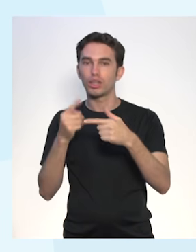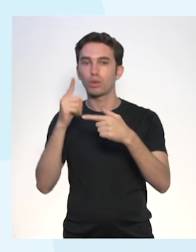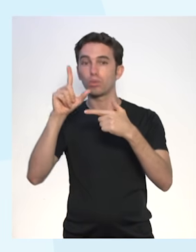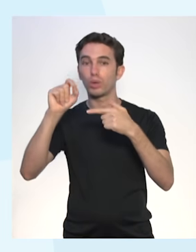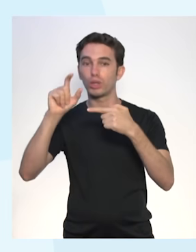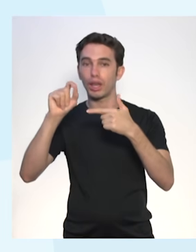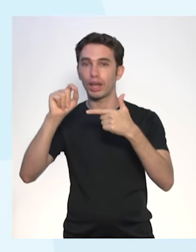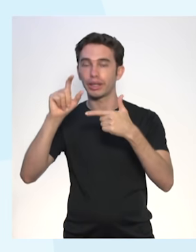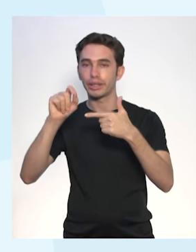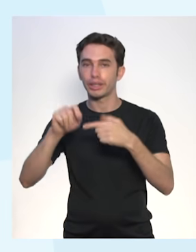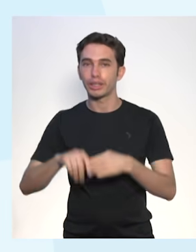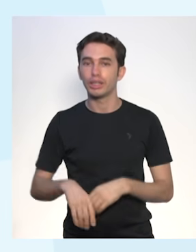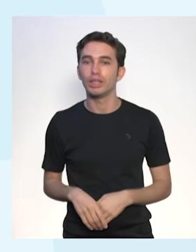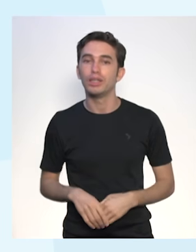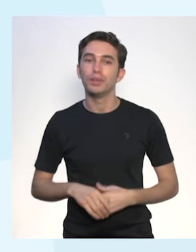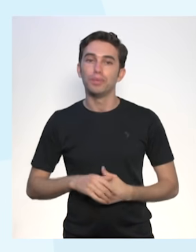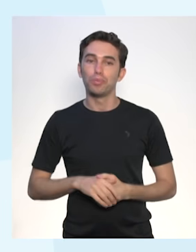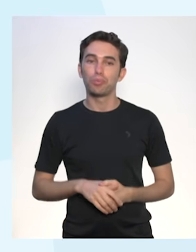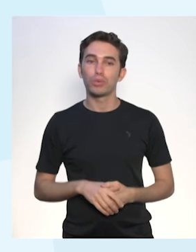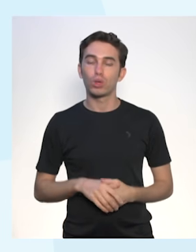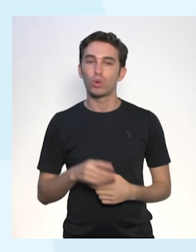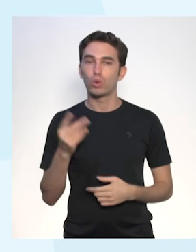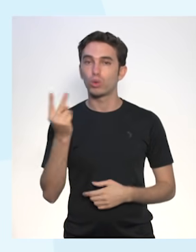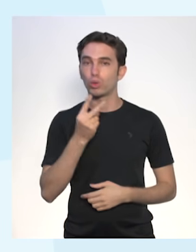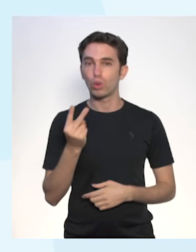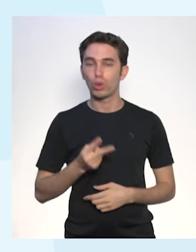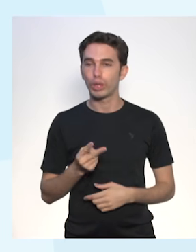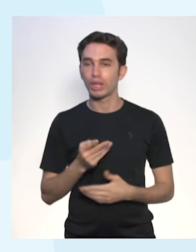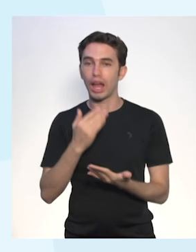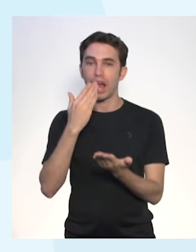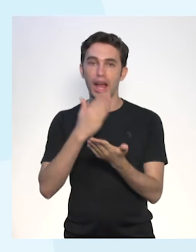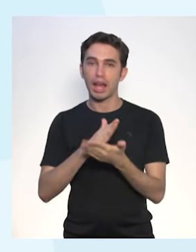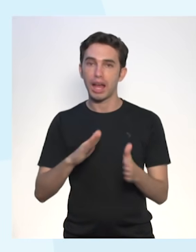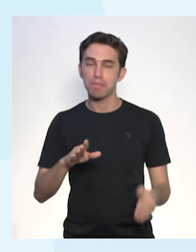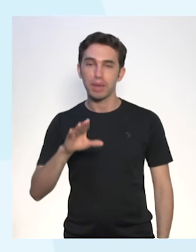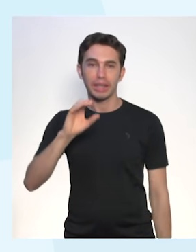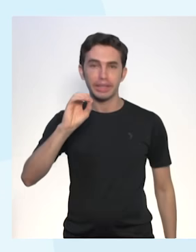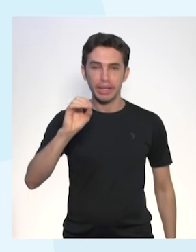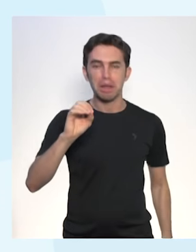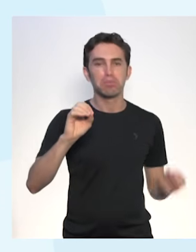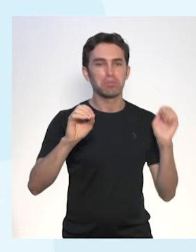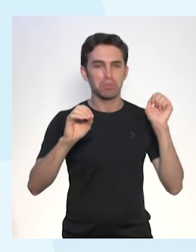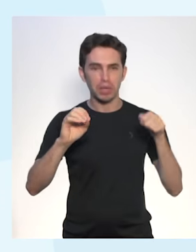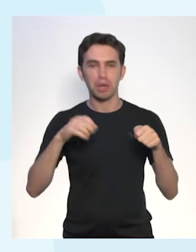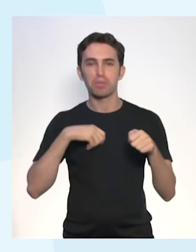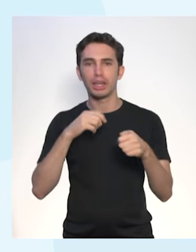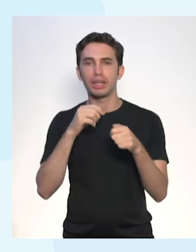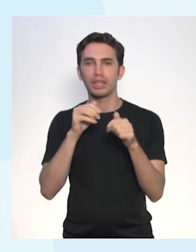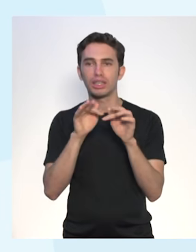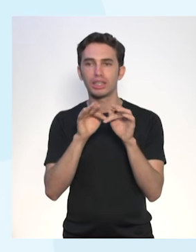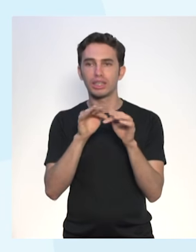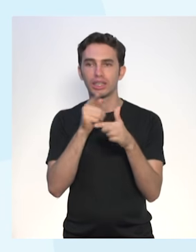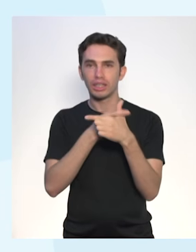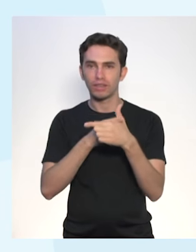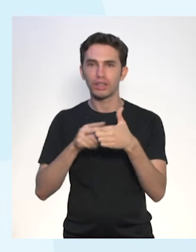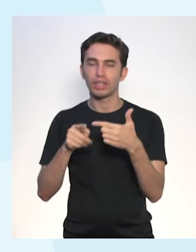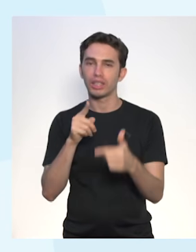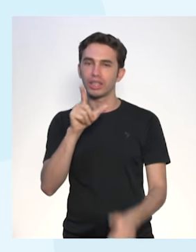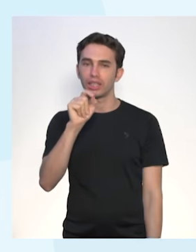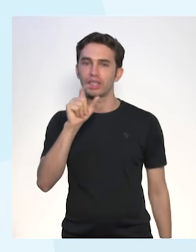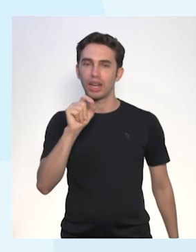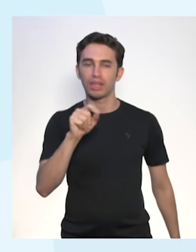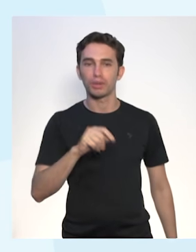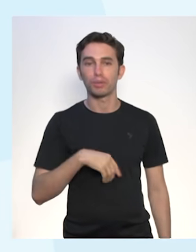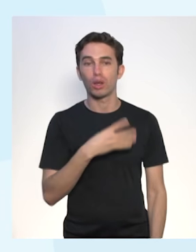Osmar? Como os dois números são terminados em zero, eu posso dividir por 10. Boa. Então olha lá. 40